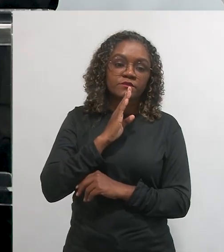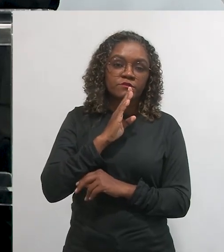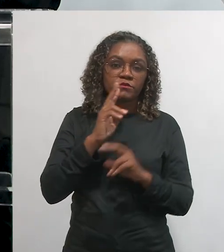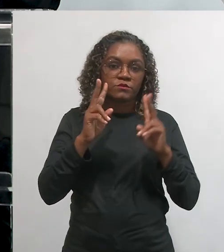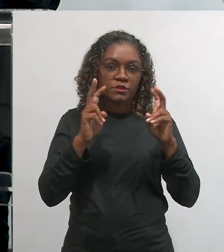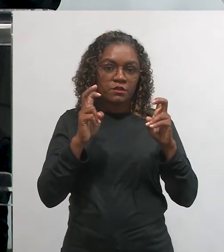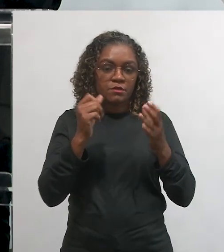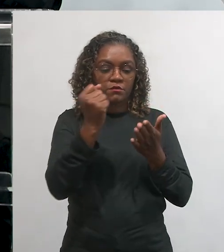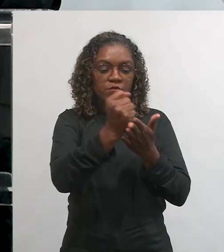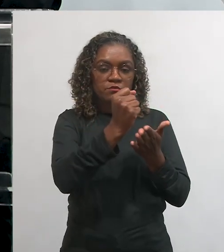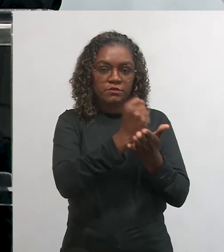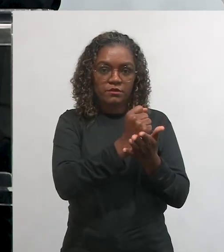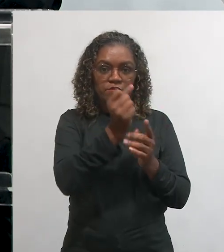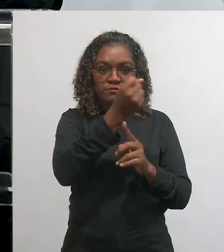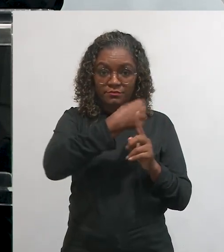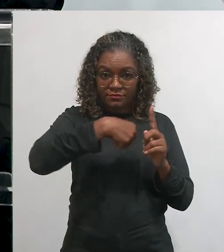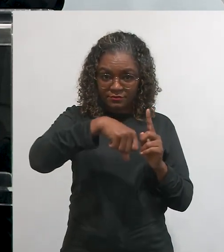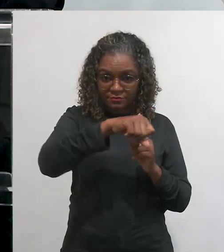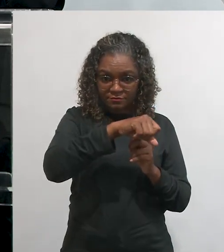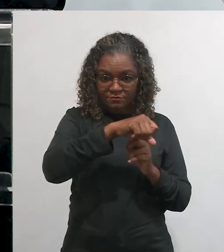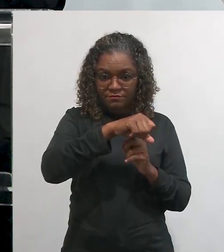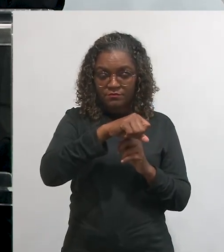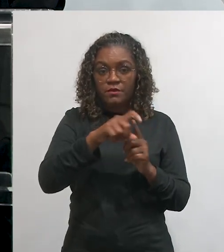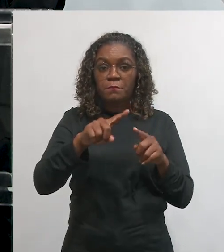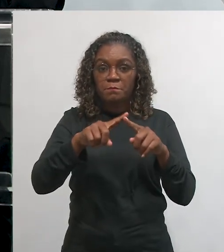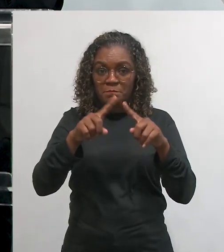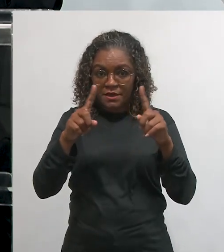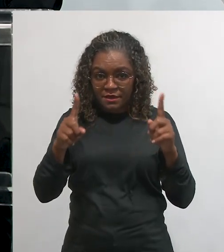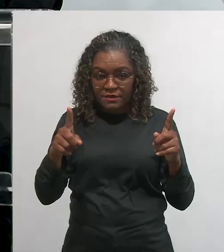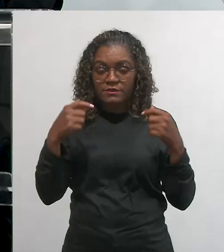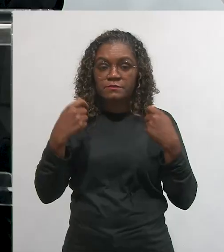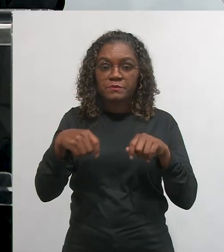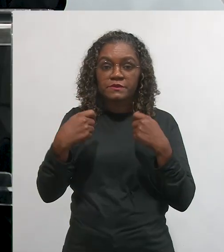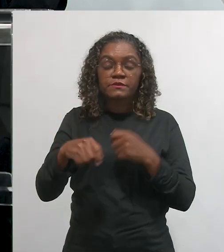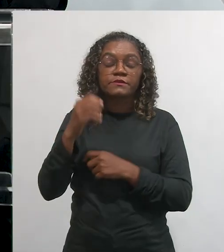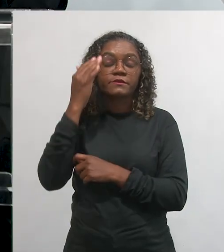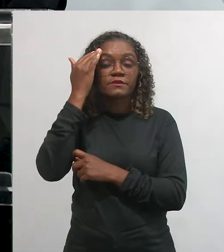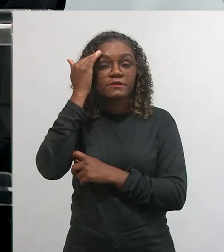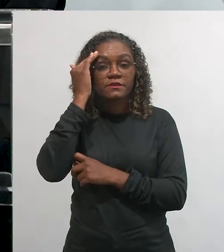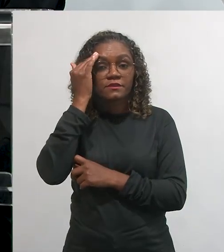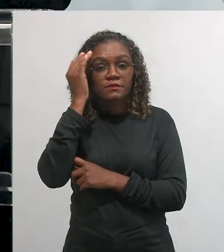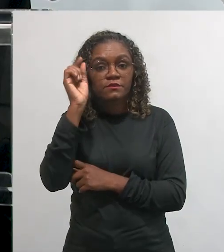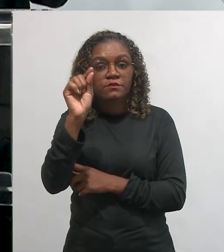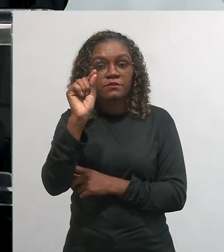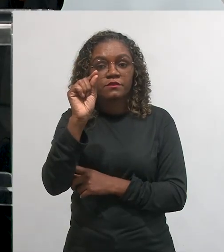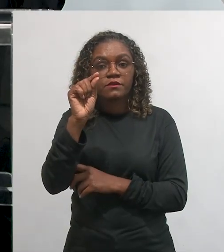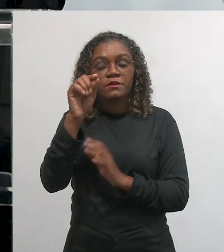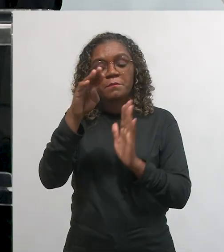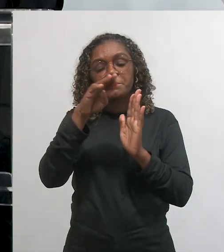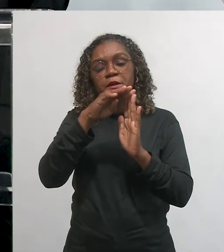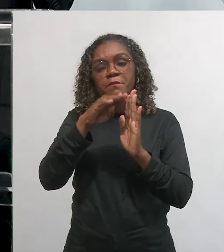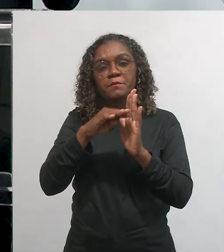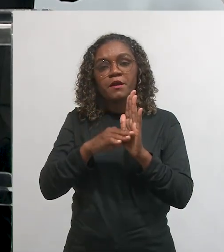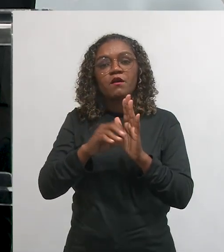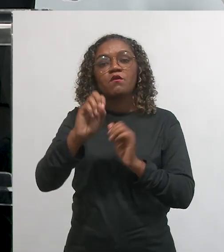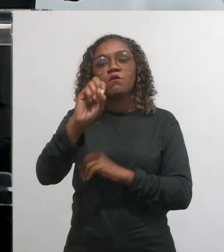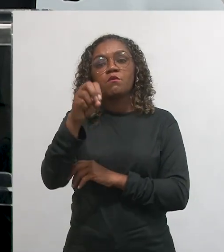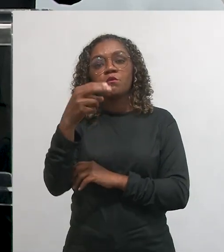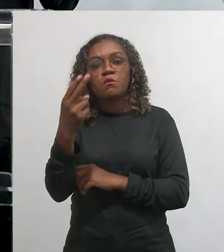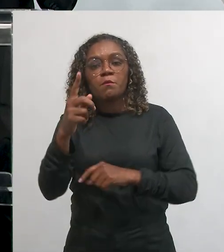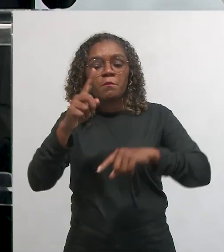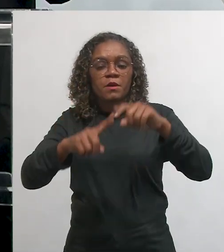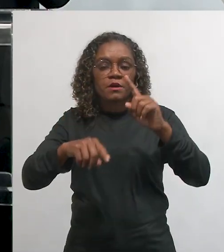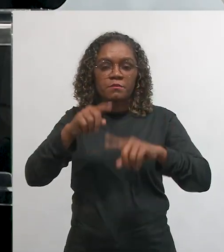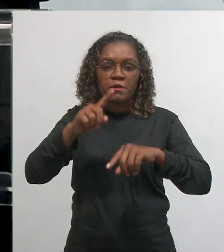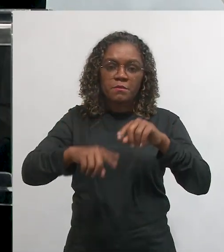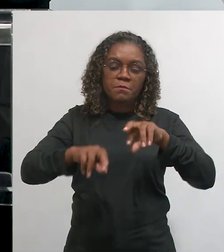contratualismo, como começamos a entender as novas formas materiais que